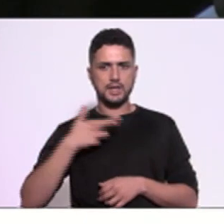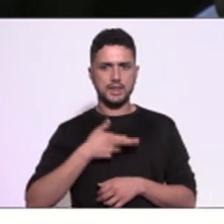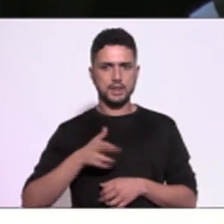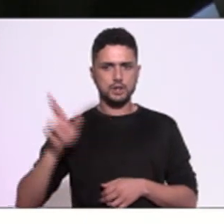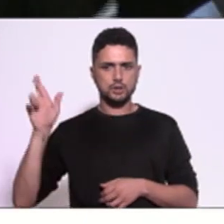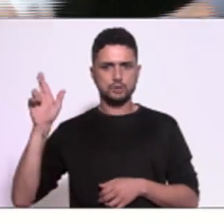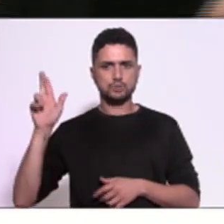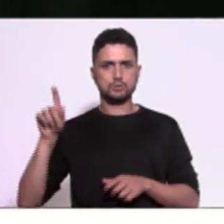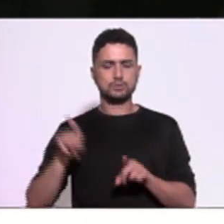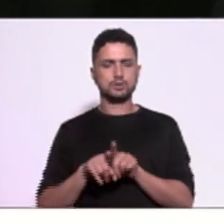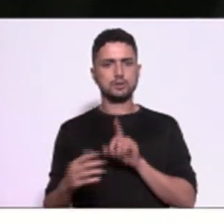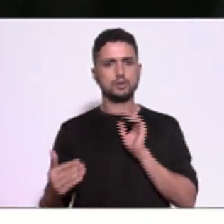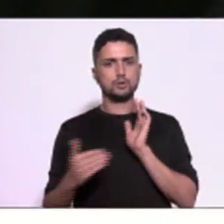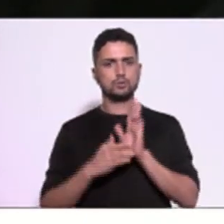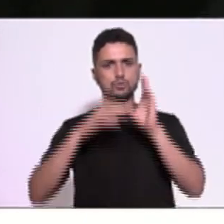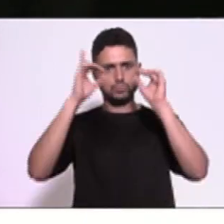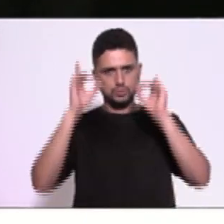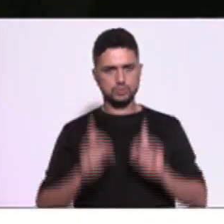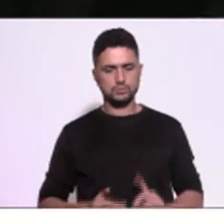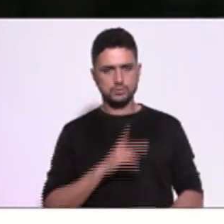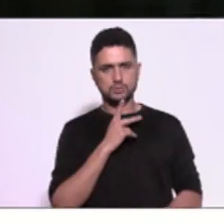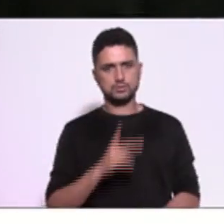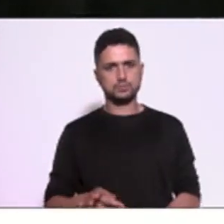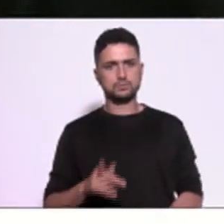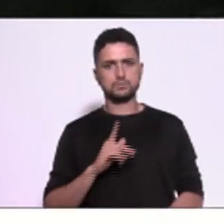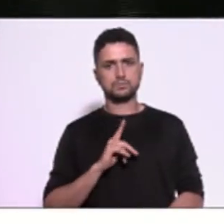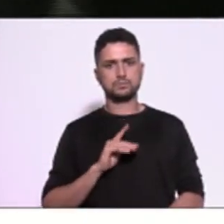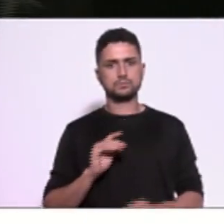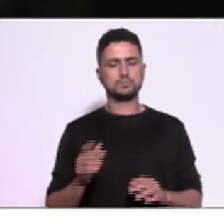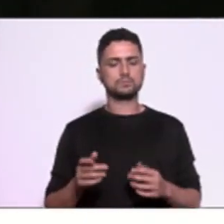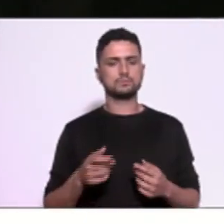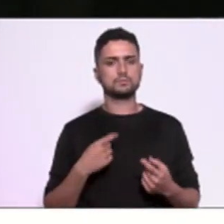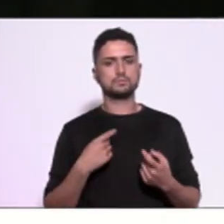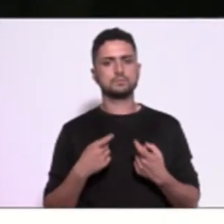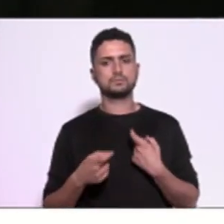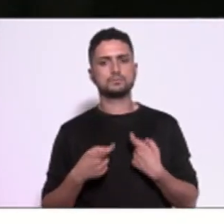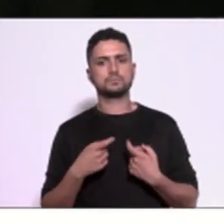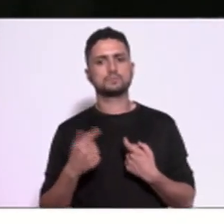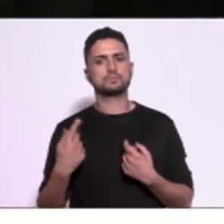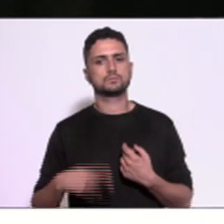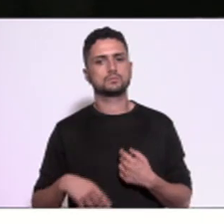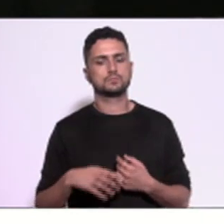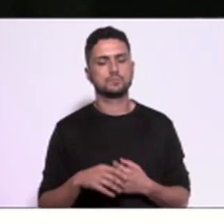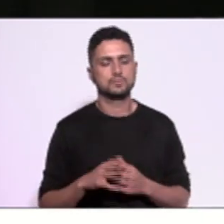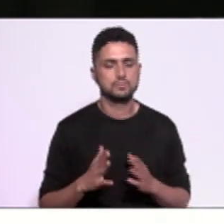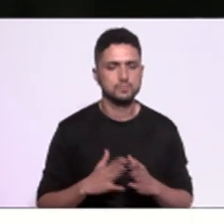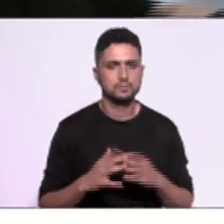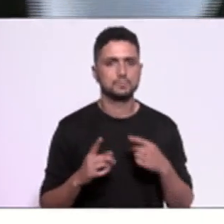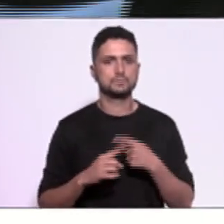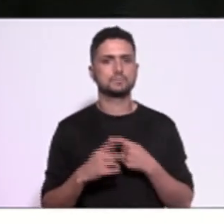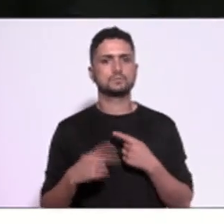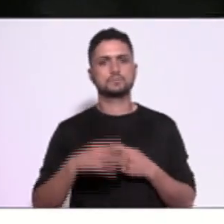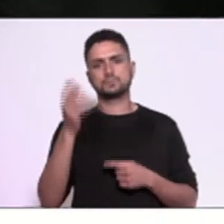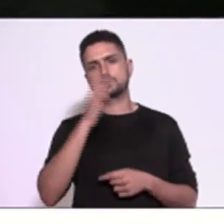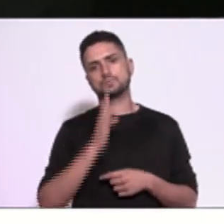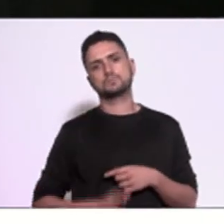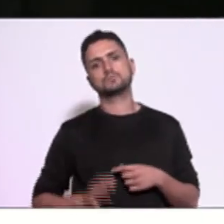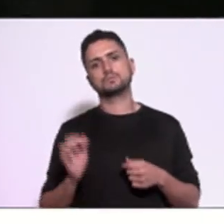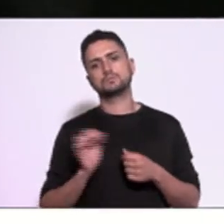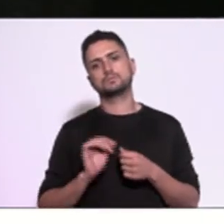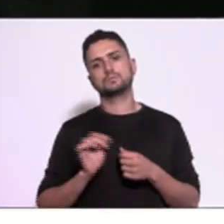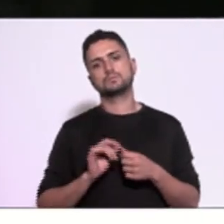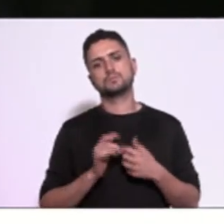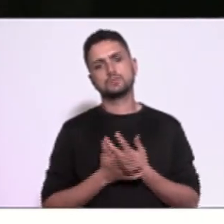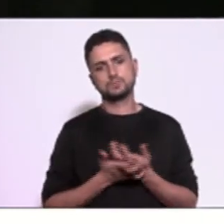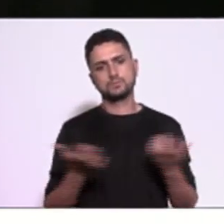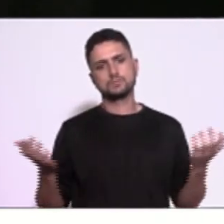último diretor-presidente da Delegação Executiva da Igreja Positivista do Brasil a fazer cerimônias na sua